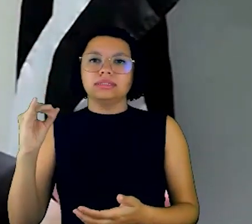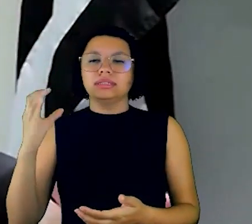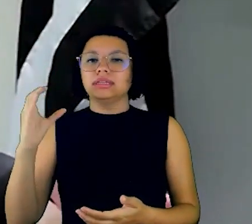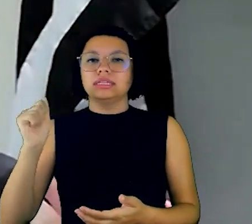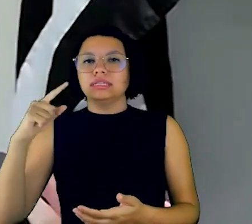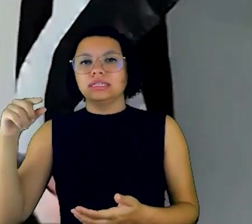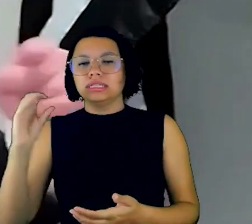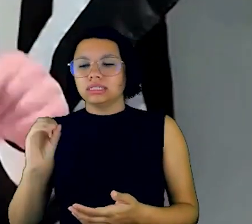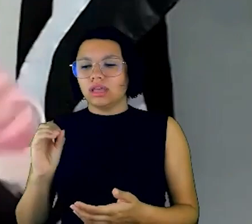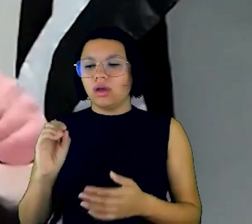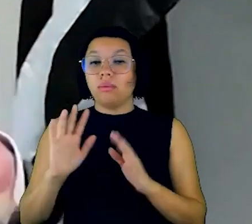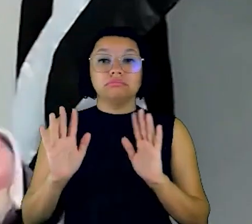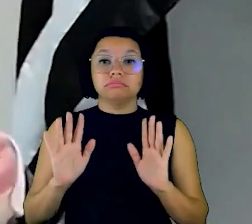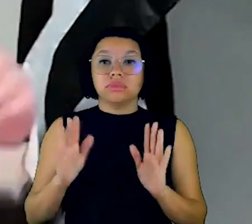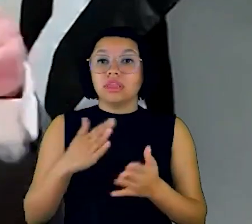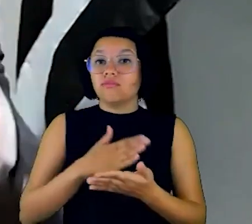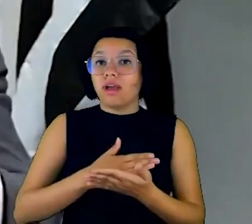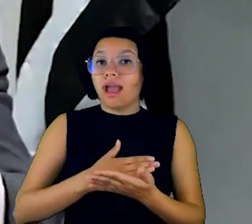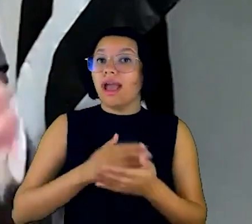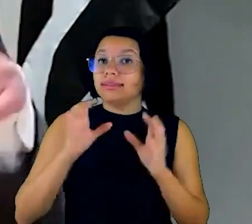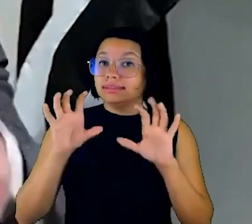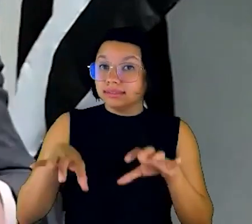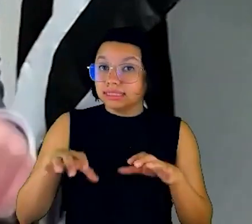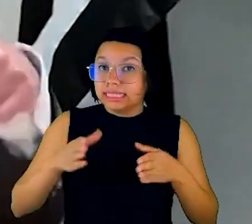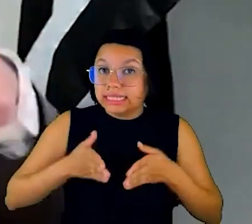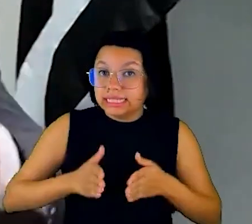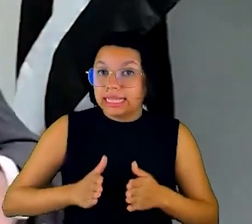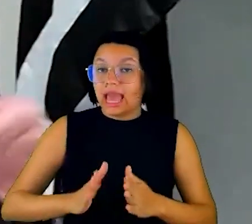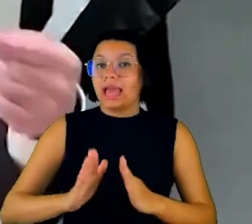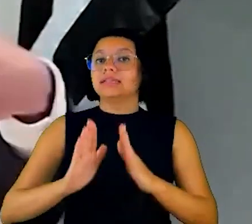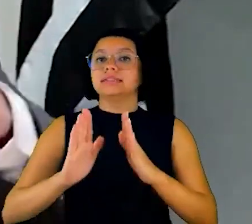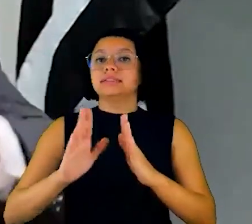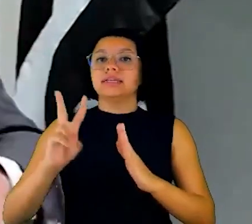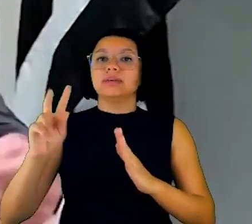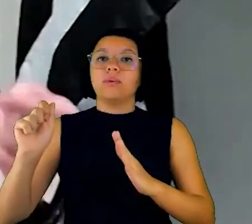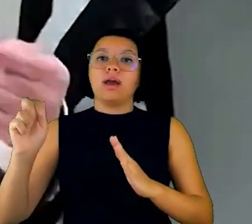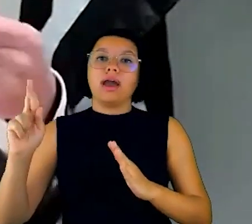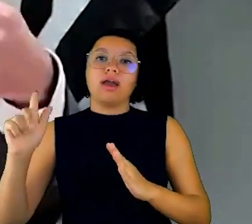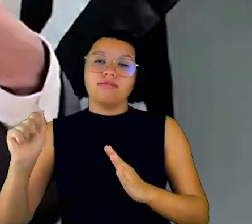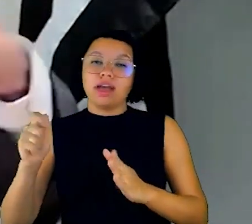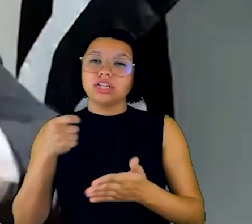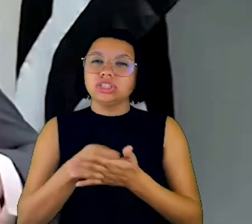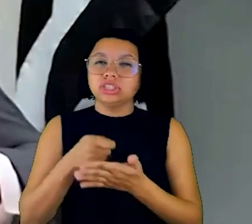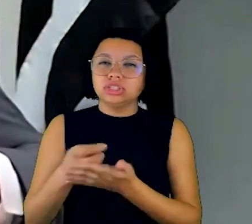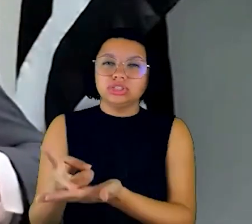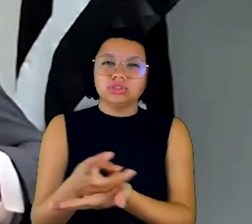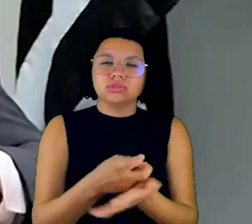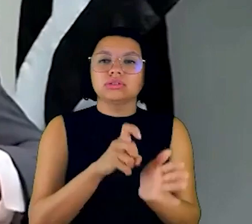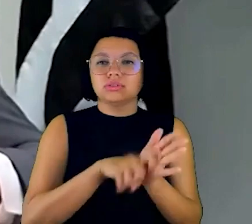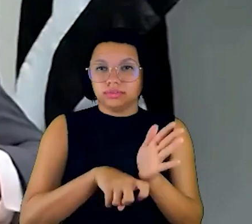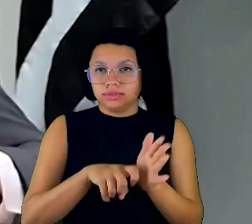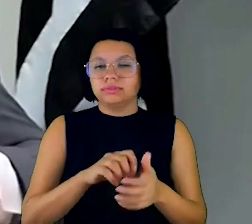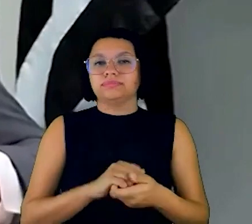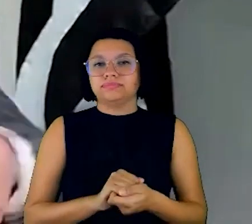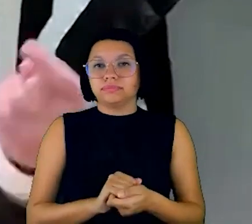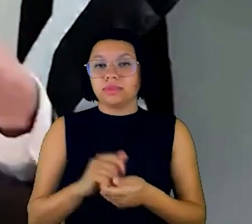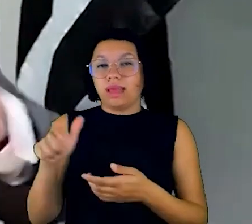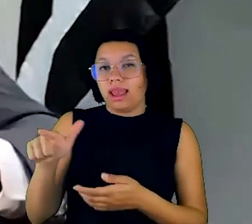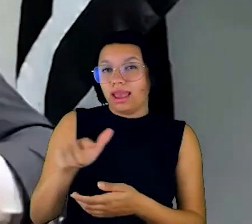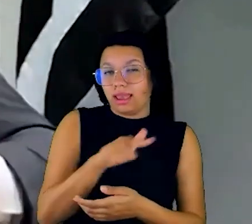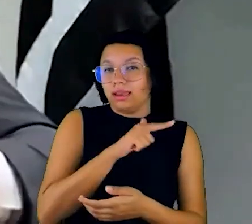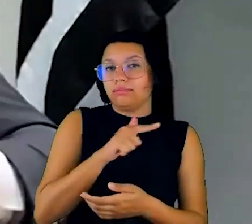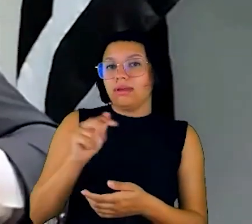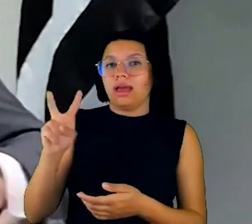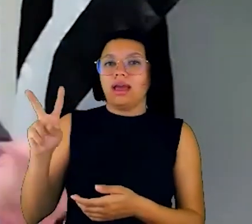execução fiscal. As varas de execução fiscal nasceram para limpar o estoque das varas de competência residual, as